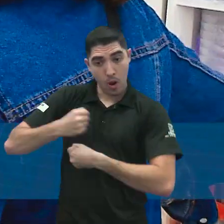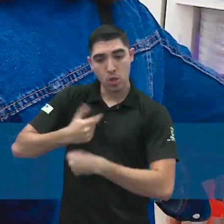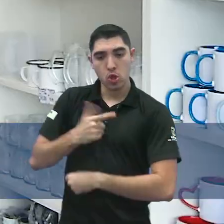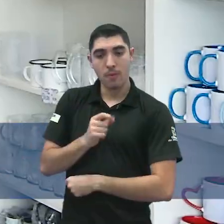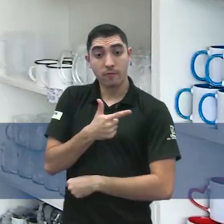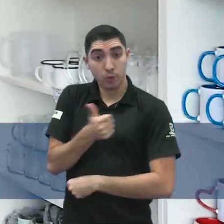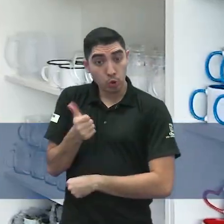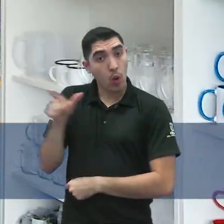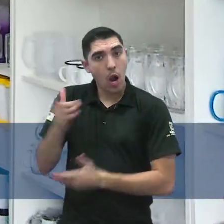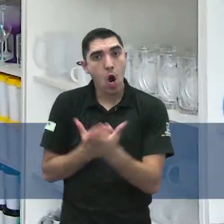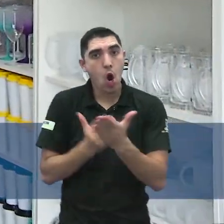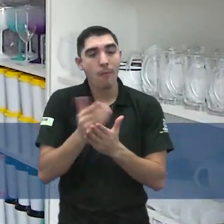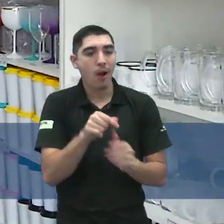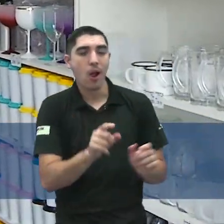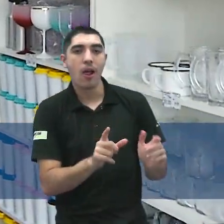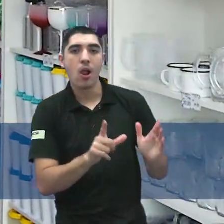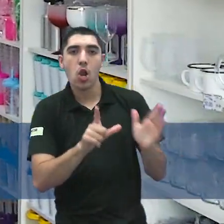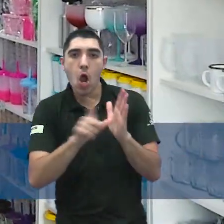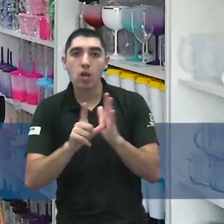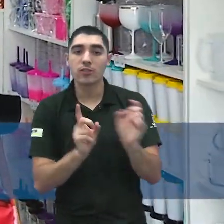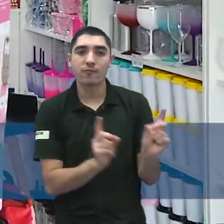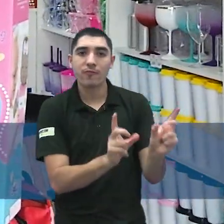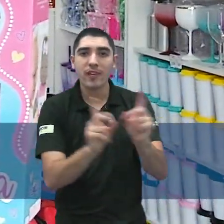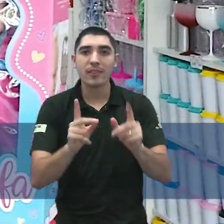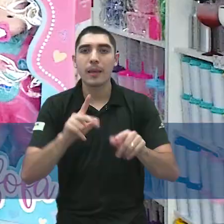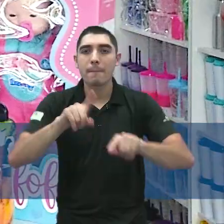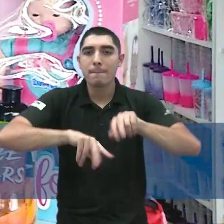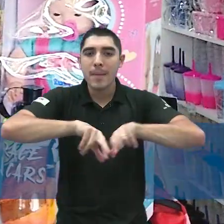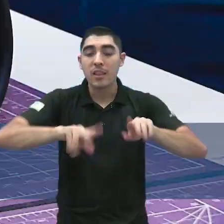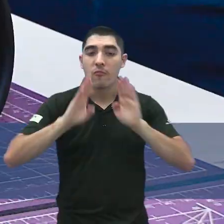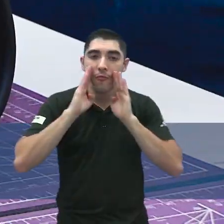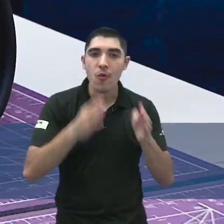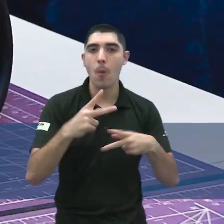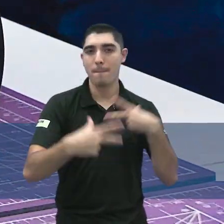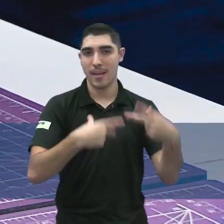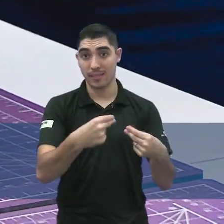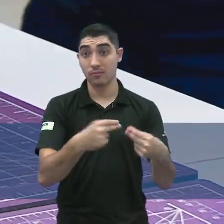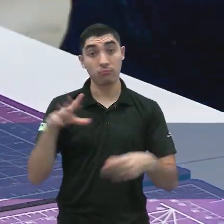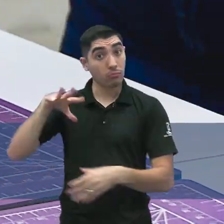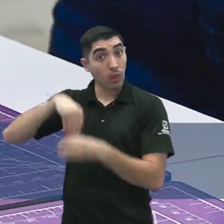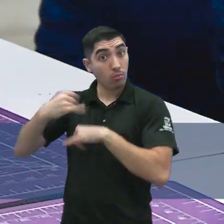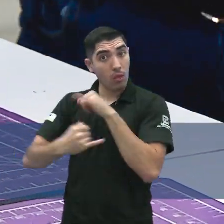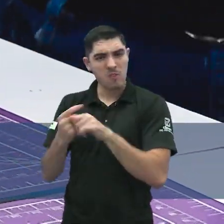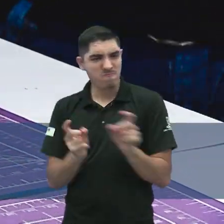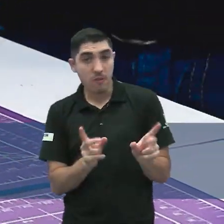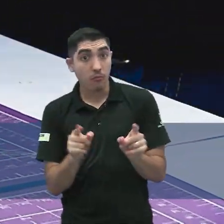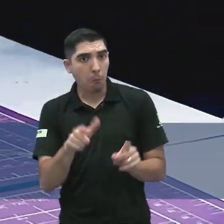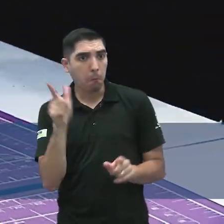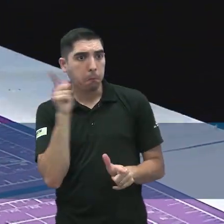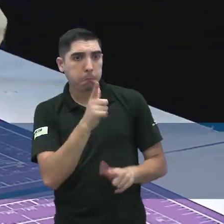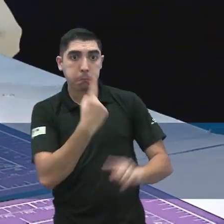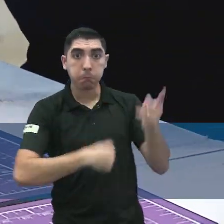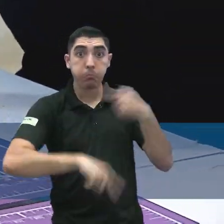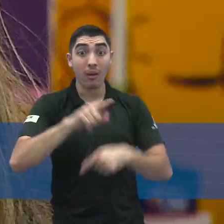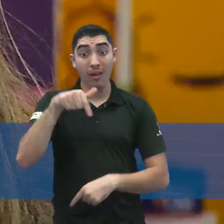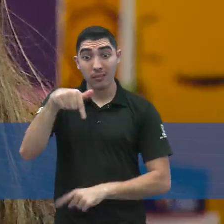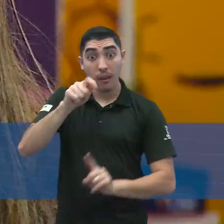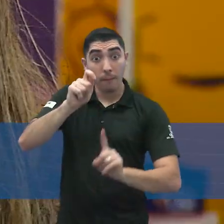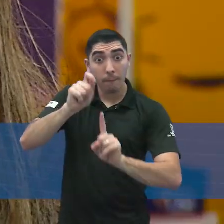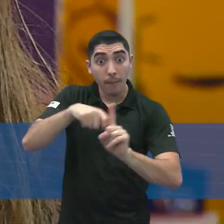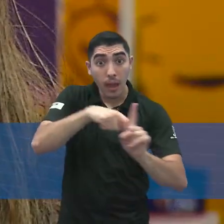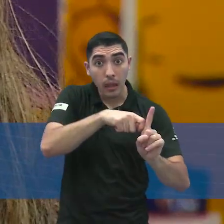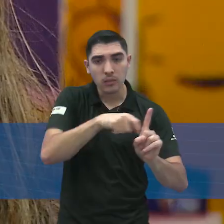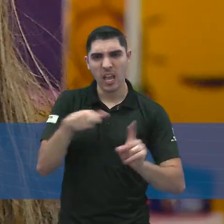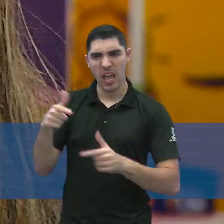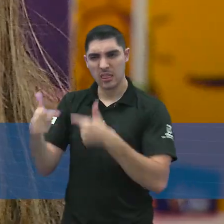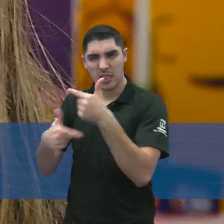2021, sua loja de artigos para presentes pela internet. O negócio vingou e 7 meses depois, ela